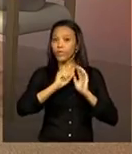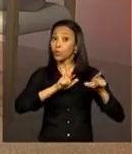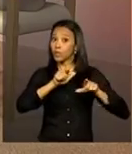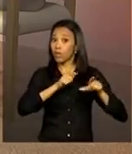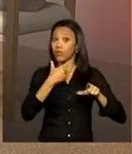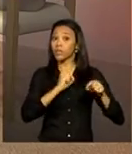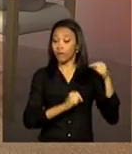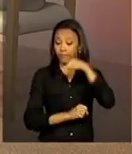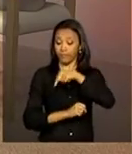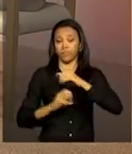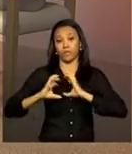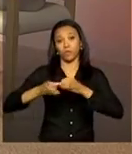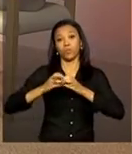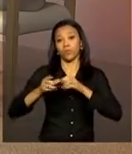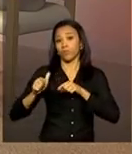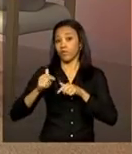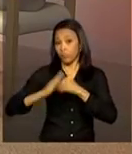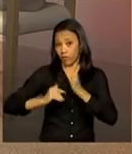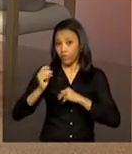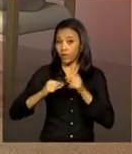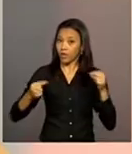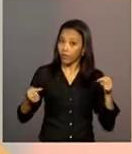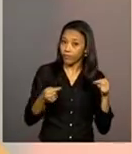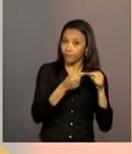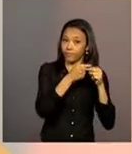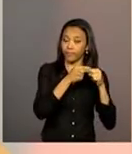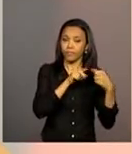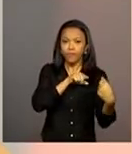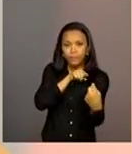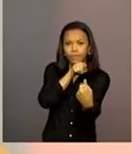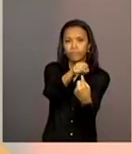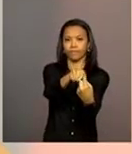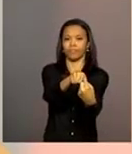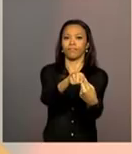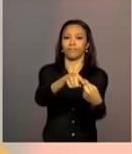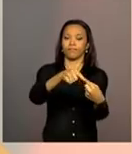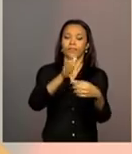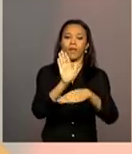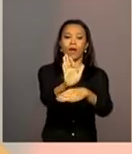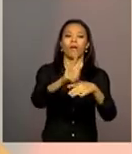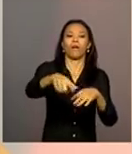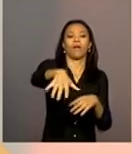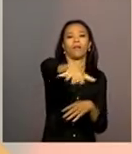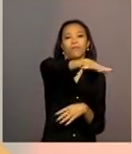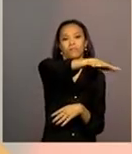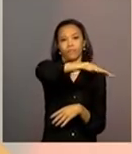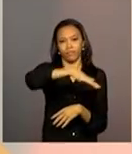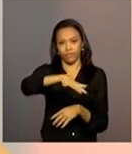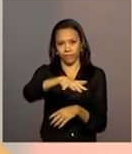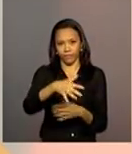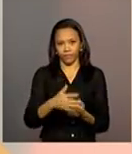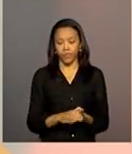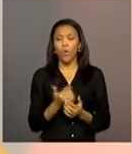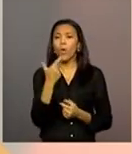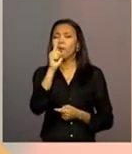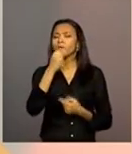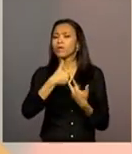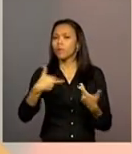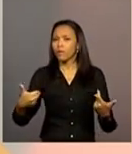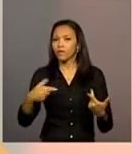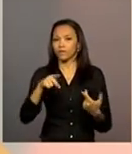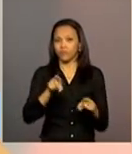volante está incluso com os demais áreas daquele Território que o cis aband uma outra coisa que